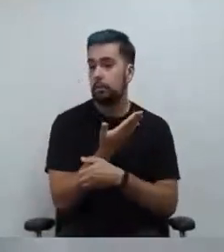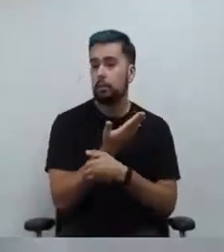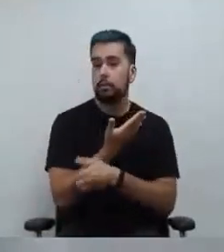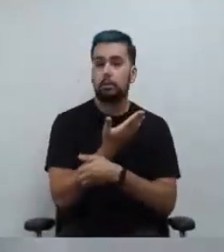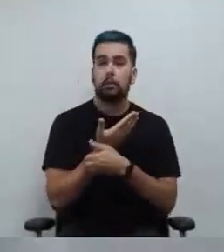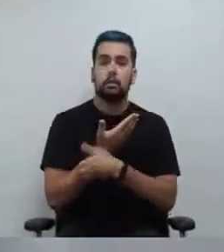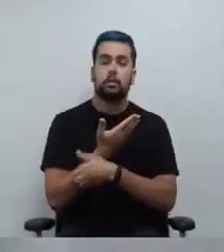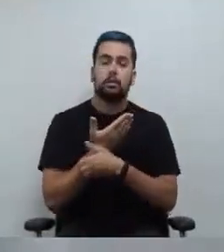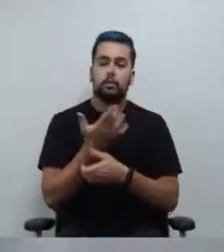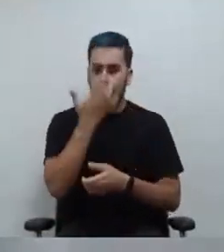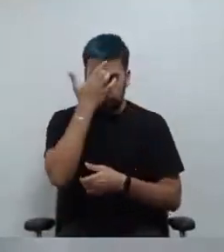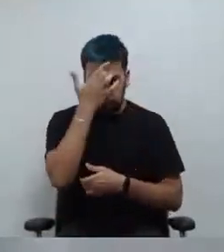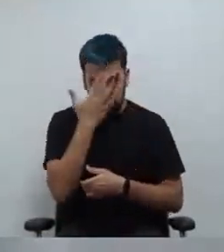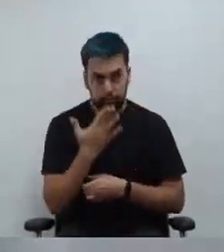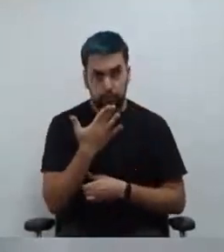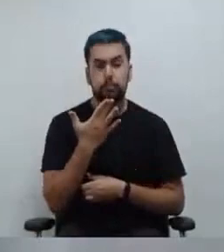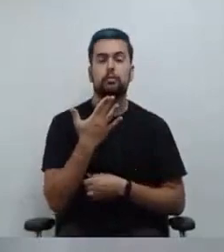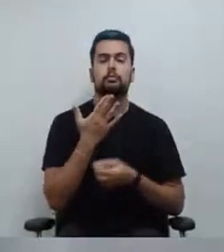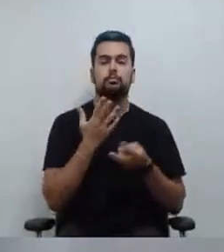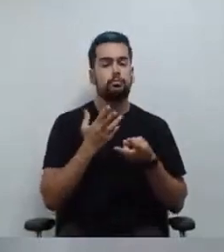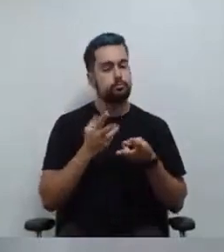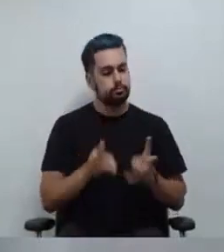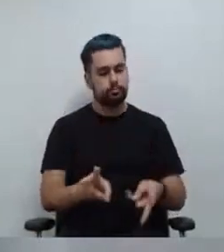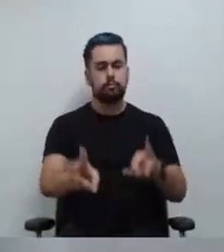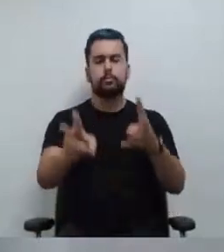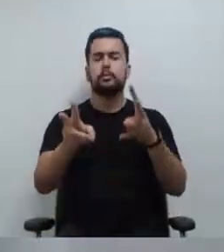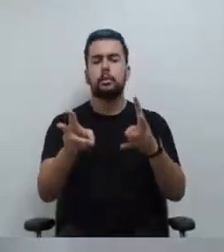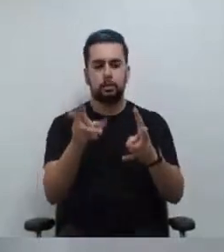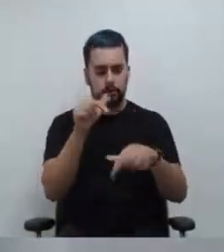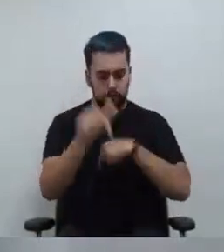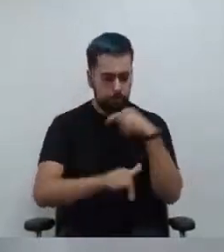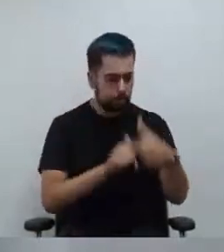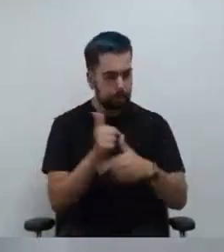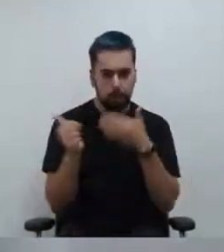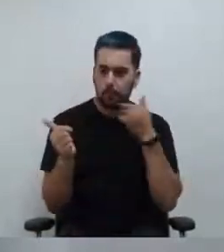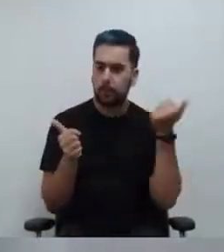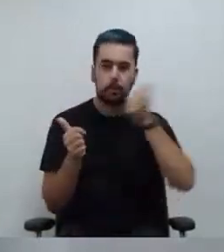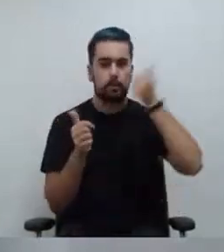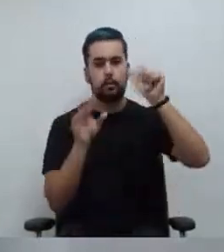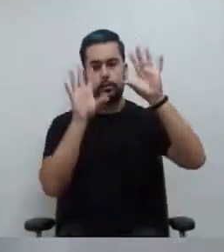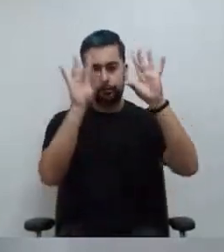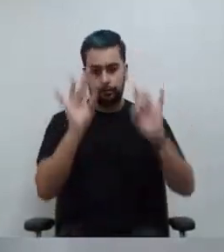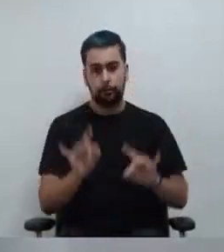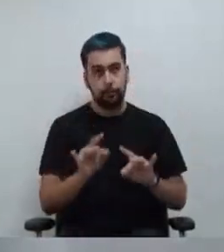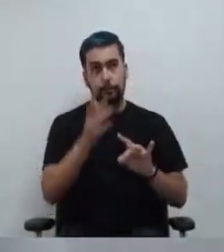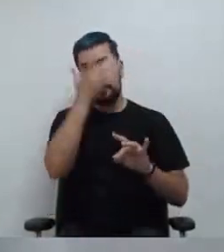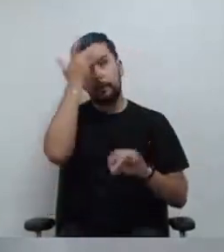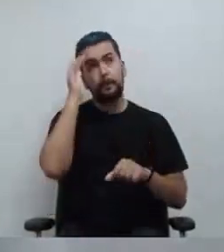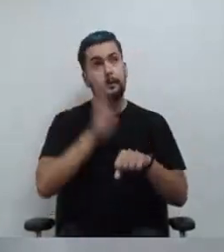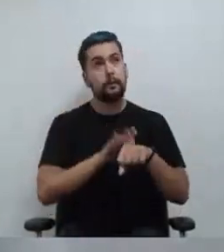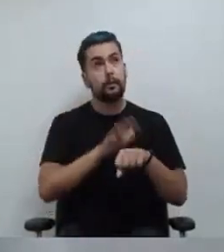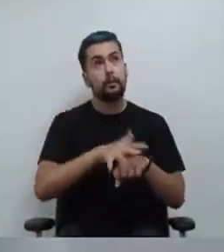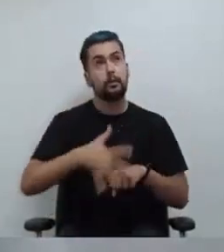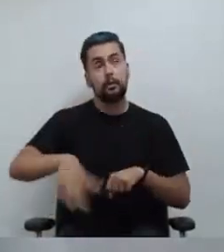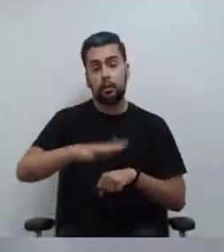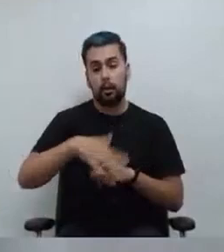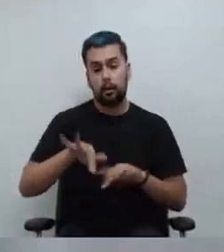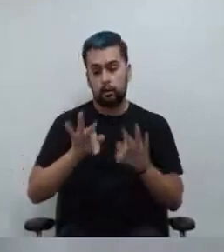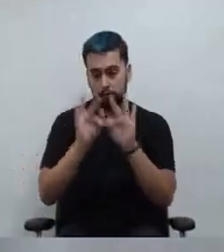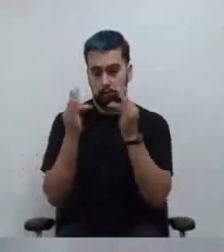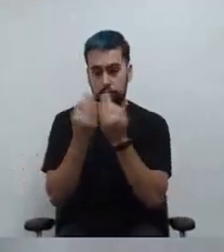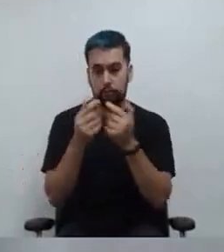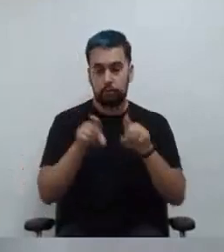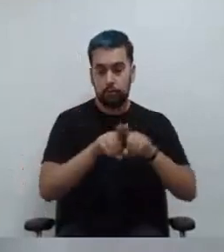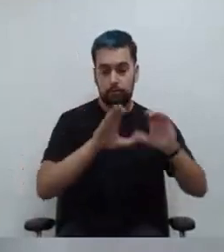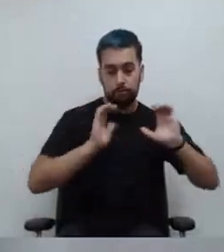Previjude facilitará demasiadamente o trabalho, especificamente para quem o faz na área da família e também na